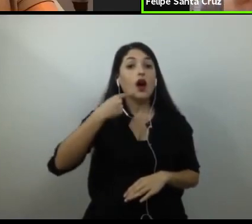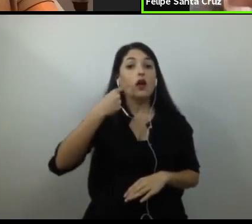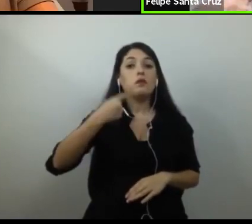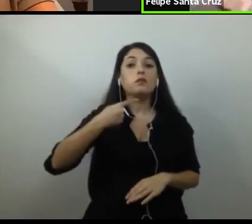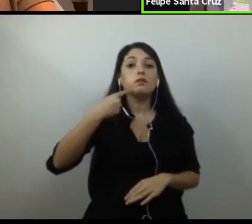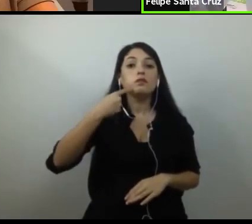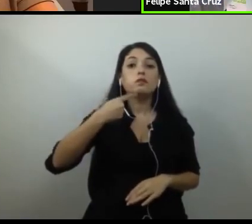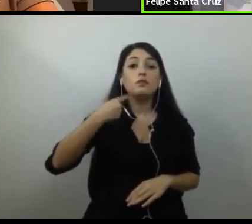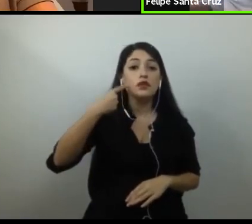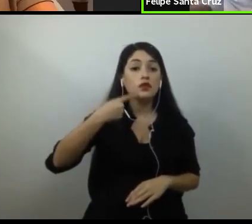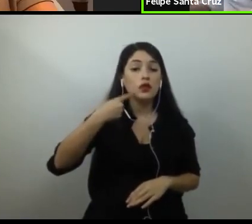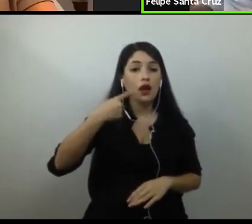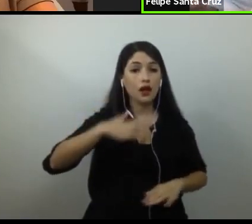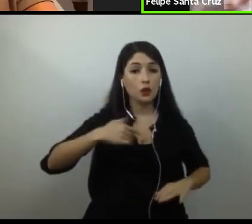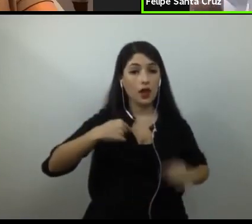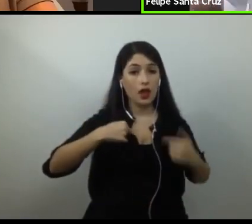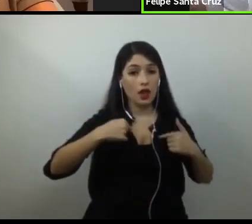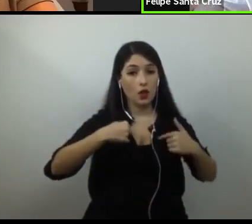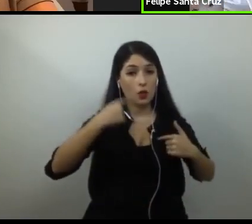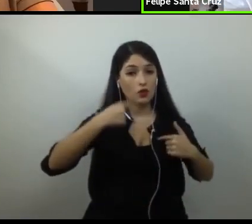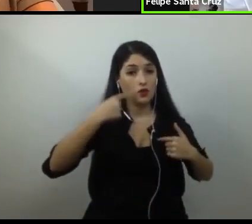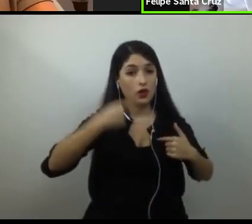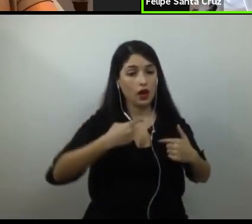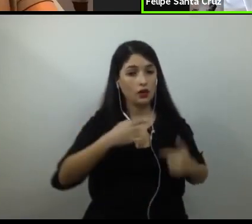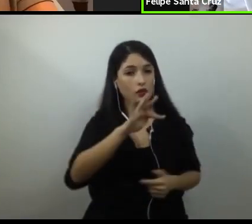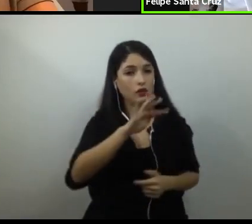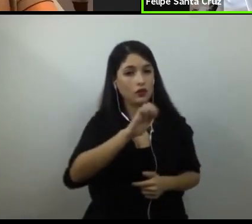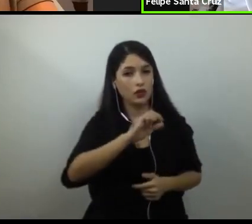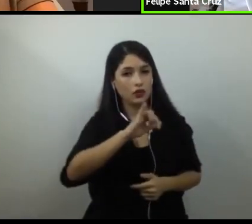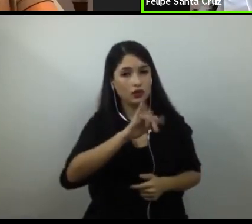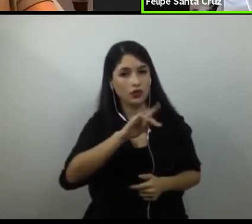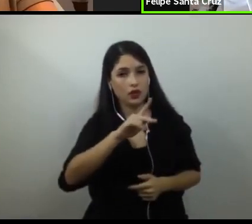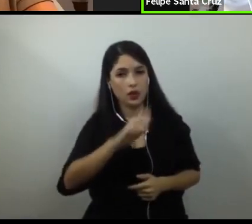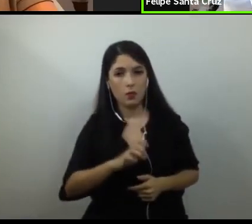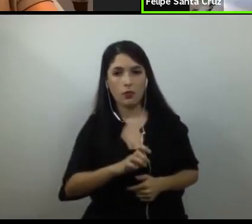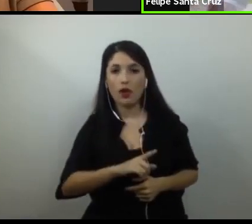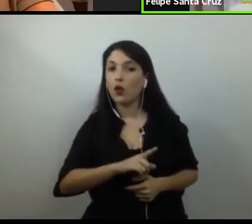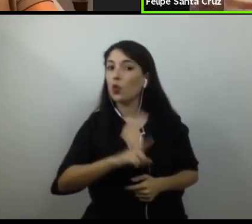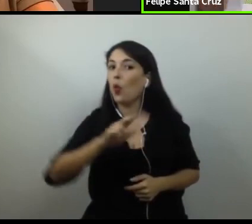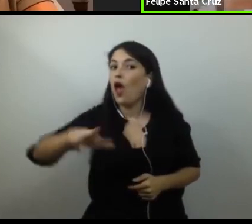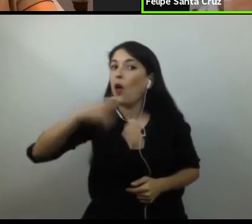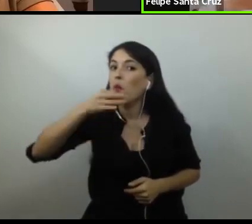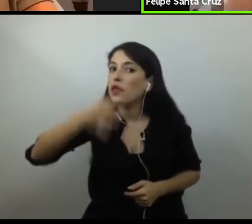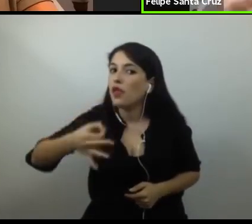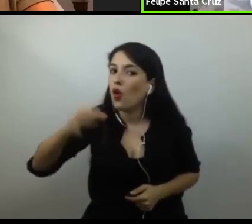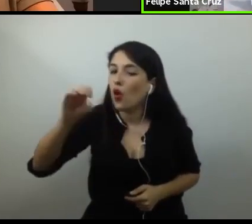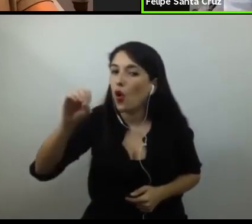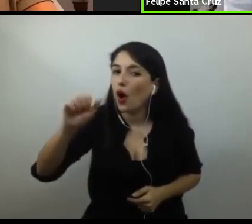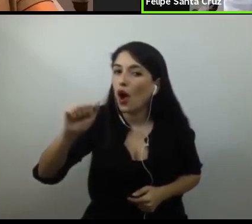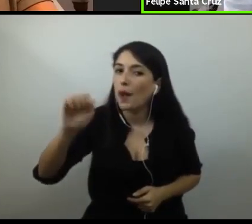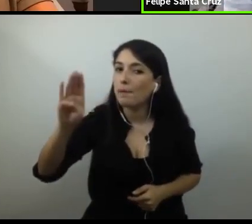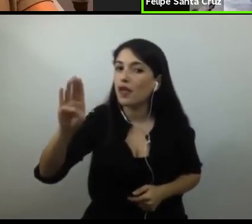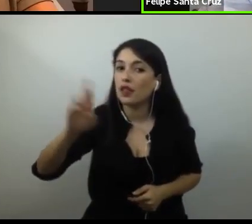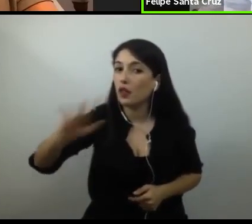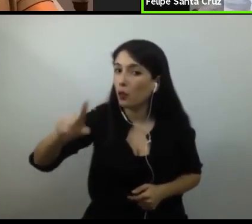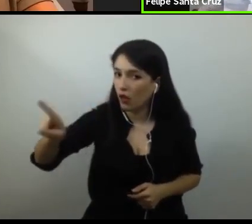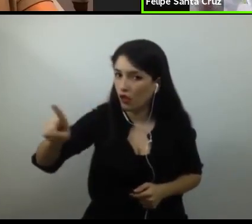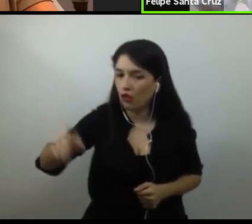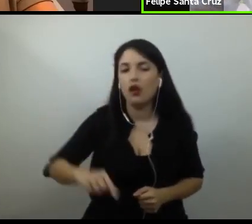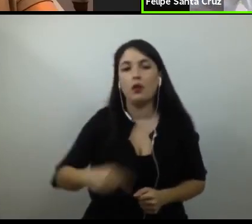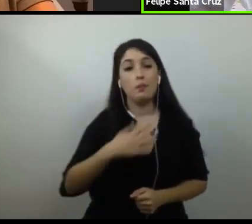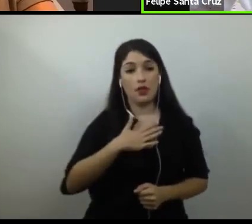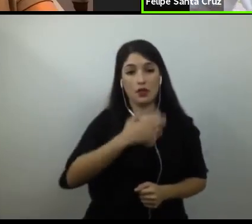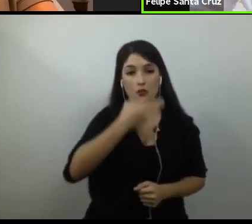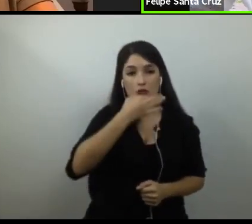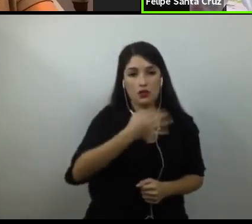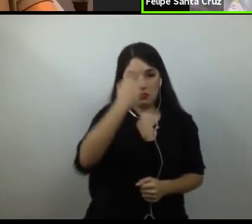aqui uma opinião da entidade, porque isso ainda não passou por esse debate na entidade. Eu entendo que os